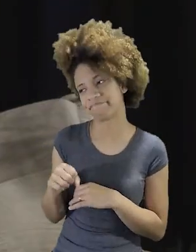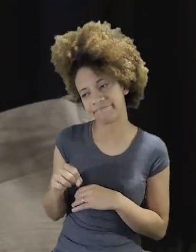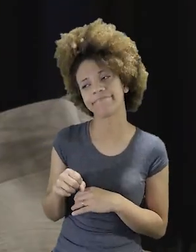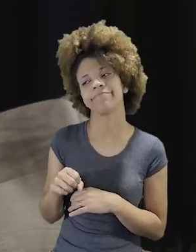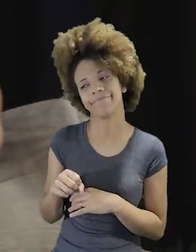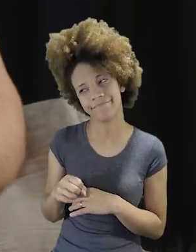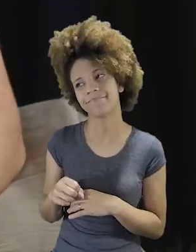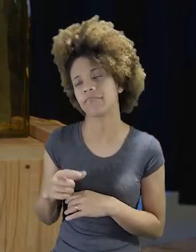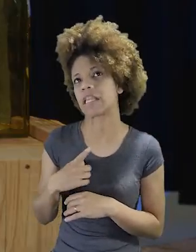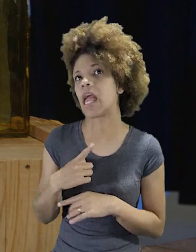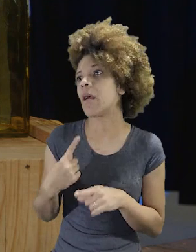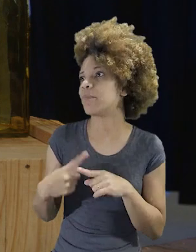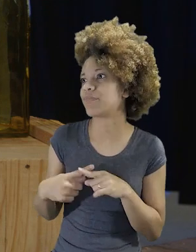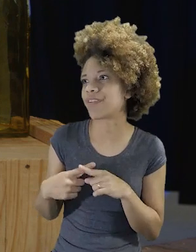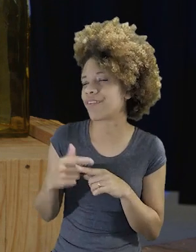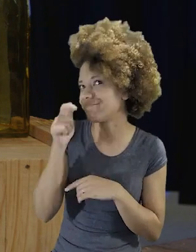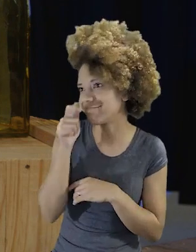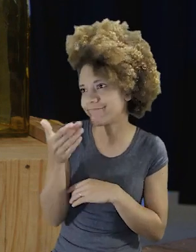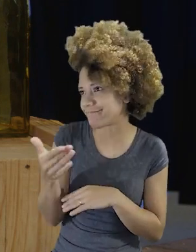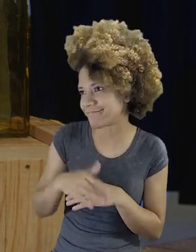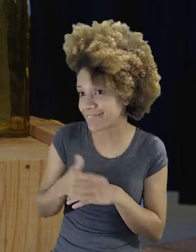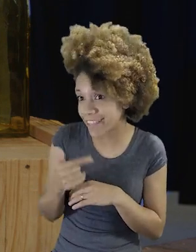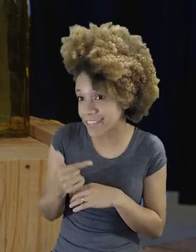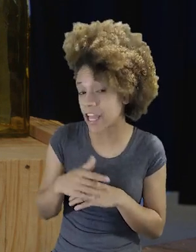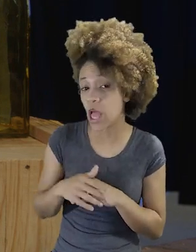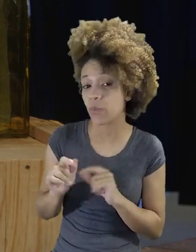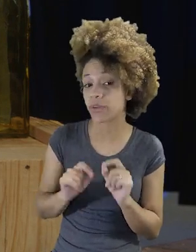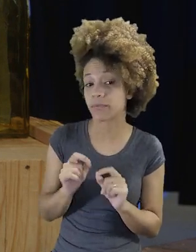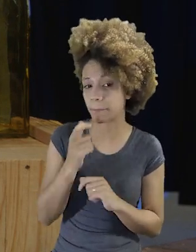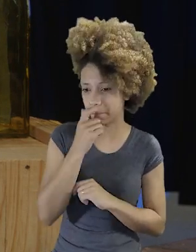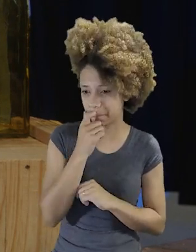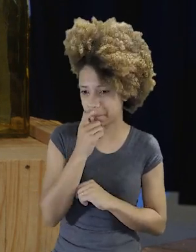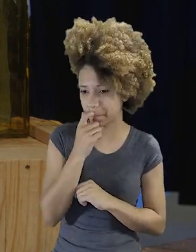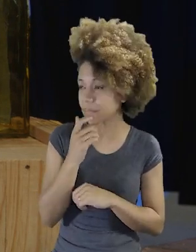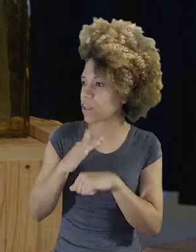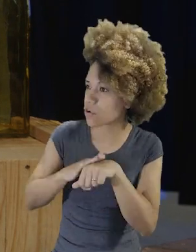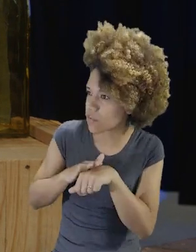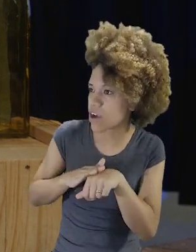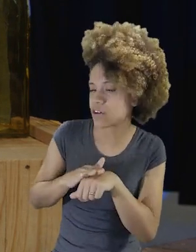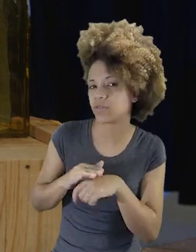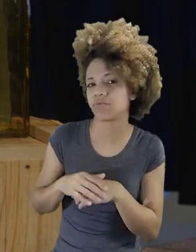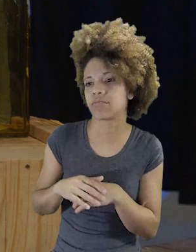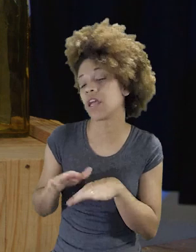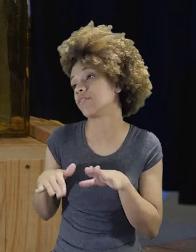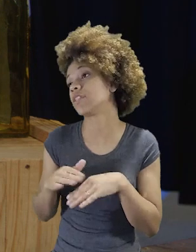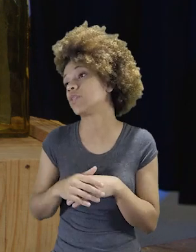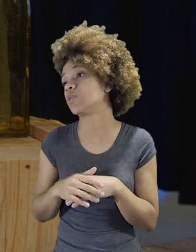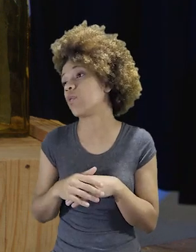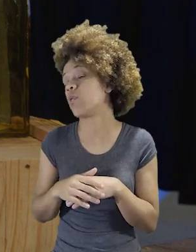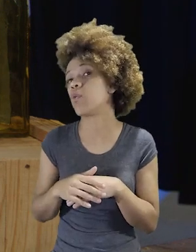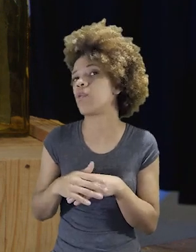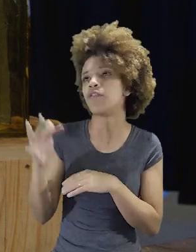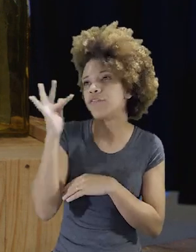que existe uma existe uma porque é muito engraçado é uma coisa que né eu converso muitos